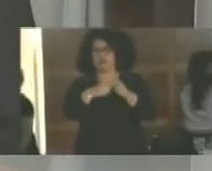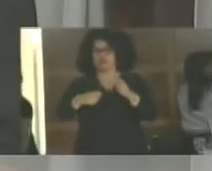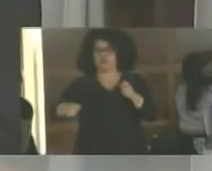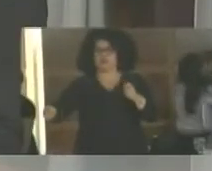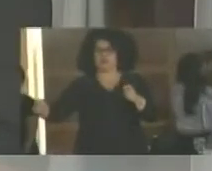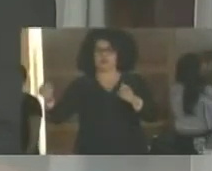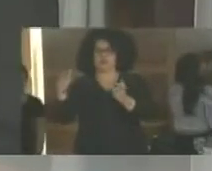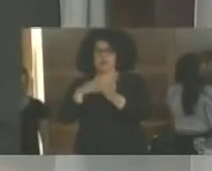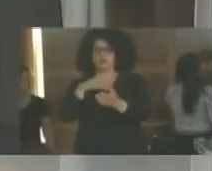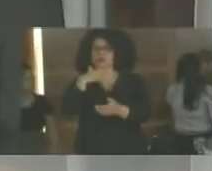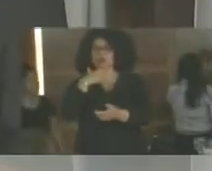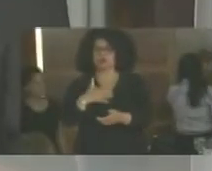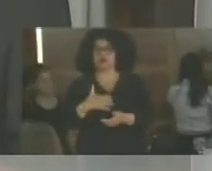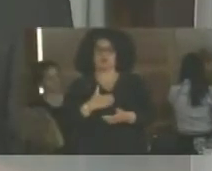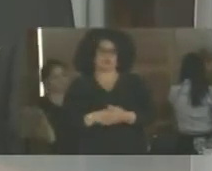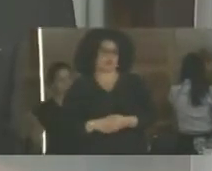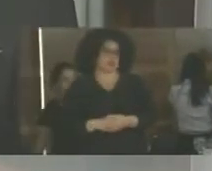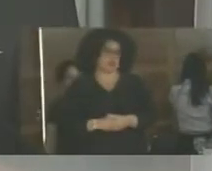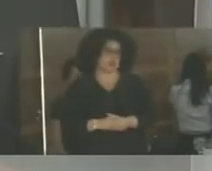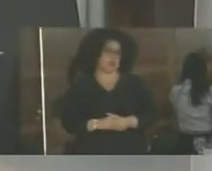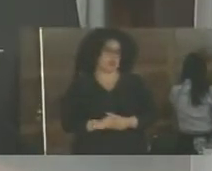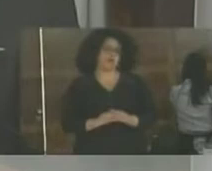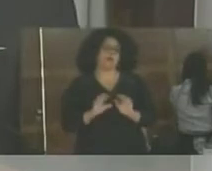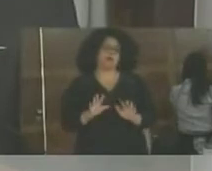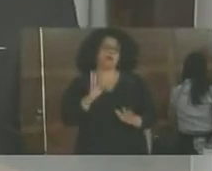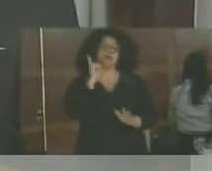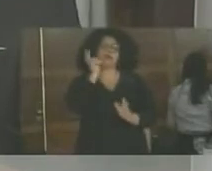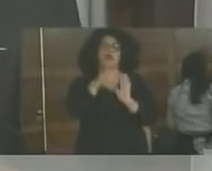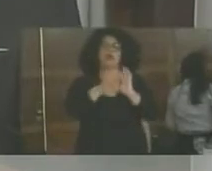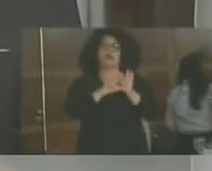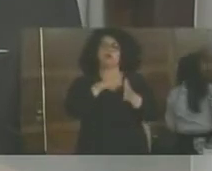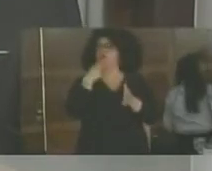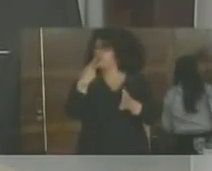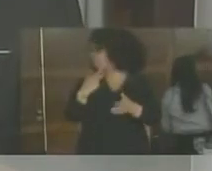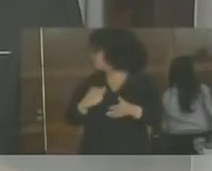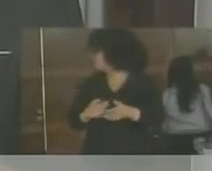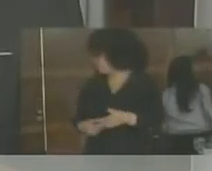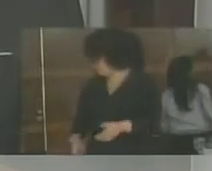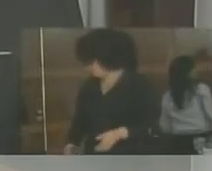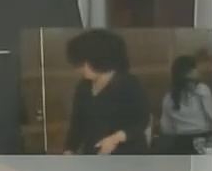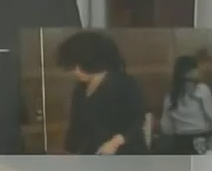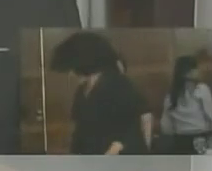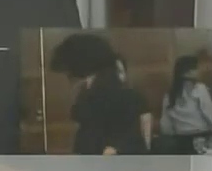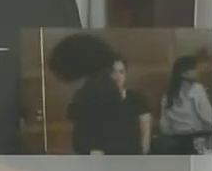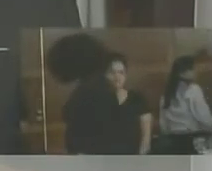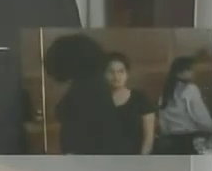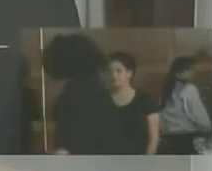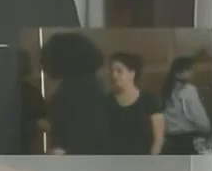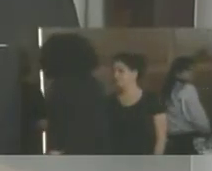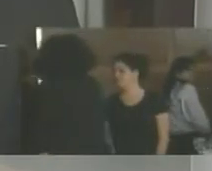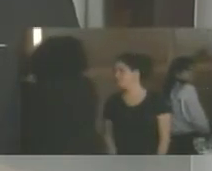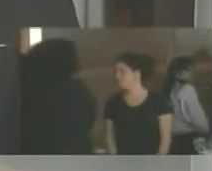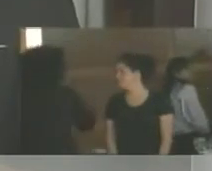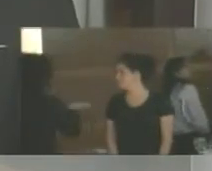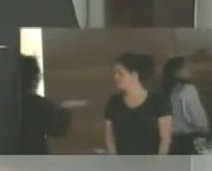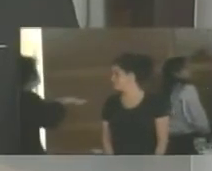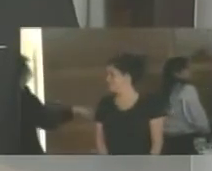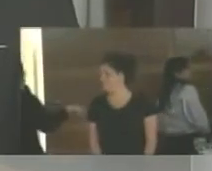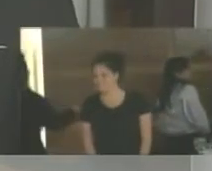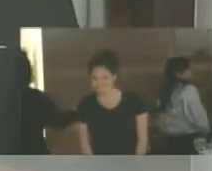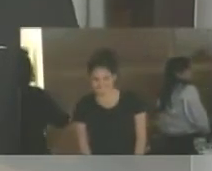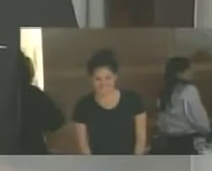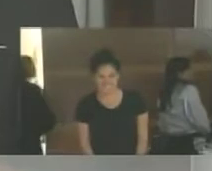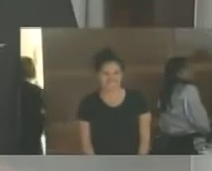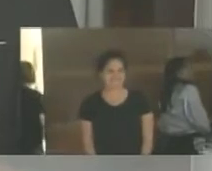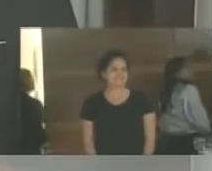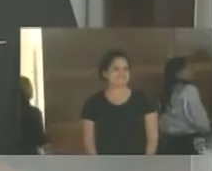2019, mas vários vereadores já falaram aqui que trabalhamos bastante nesse mês. Né? É o mês que a gente tira mesmo